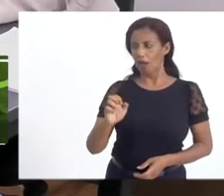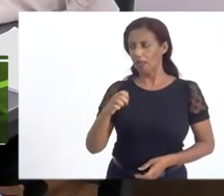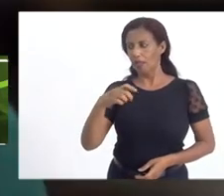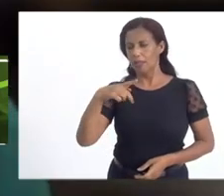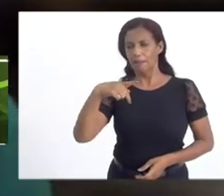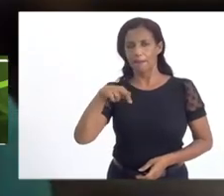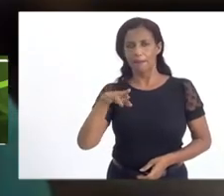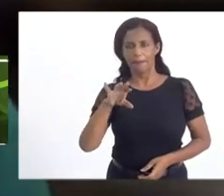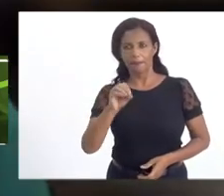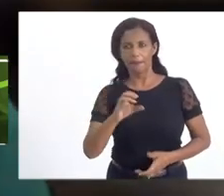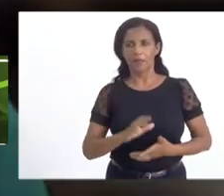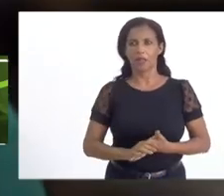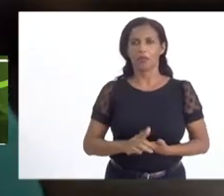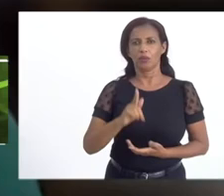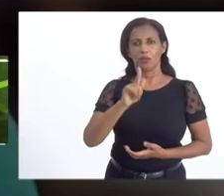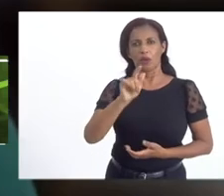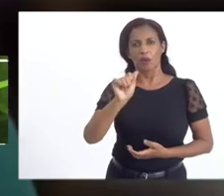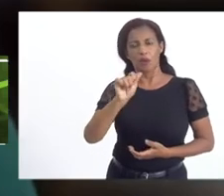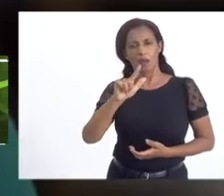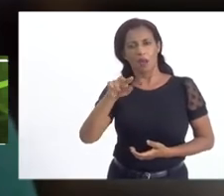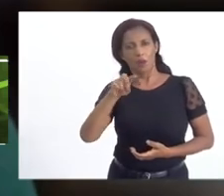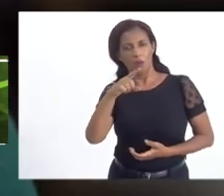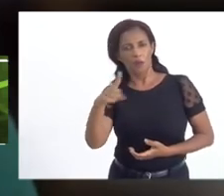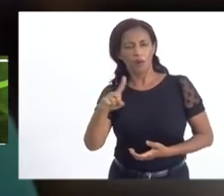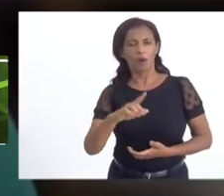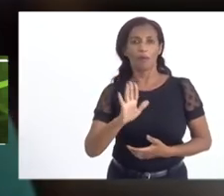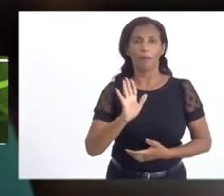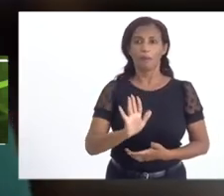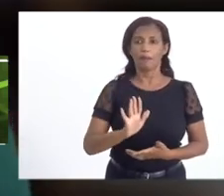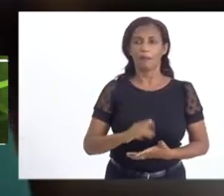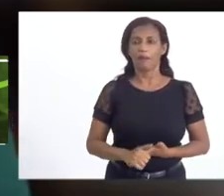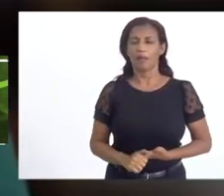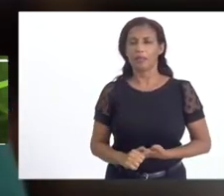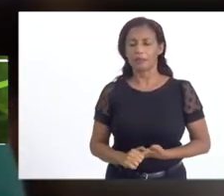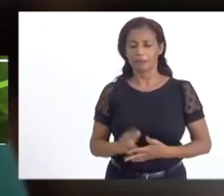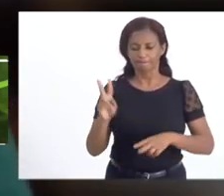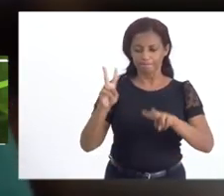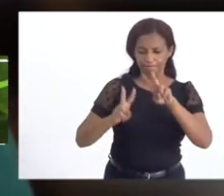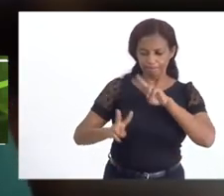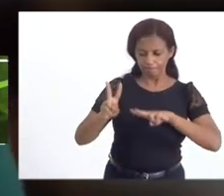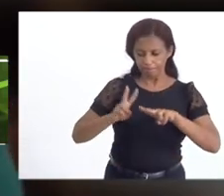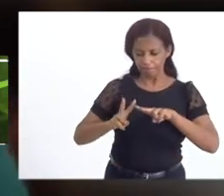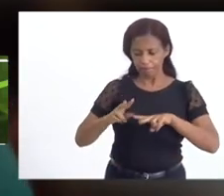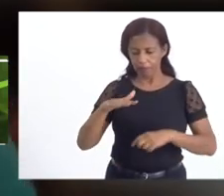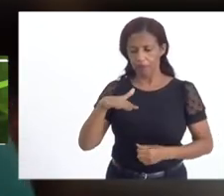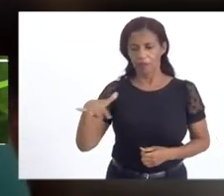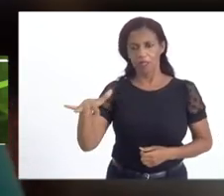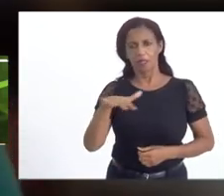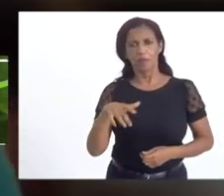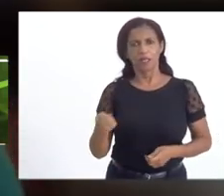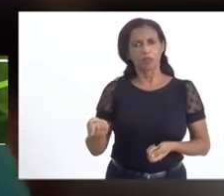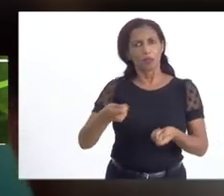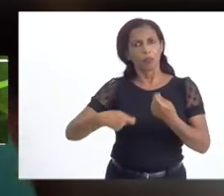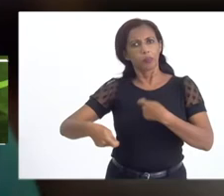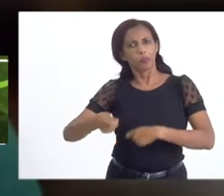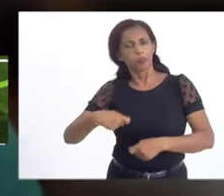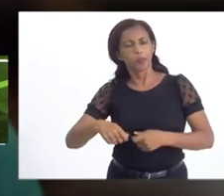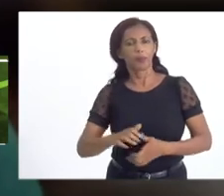Pedro, o Galvão, mas do ponto de vista de ambiente de negócios.